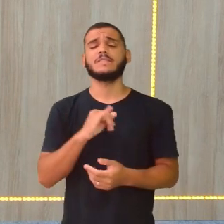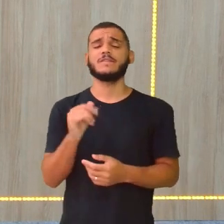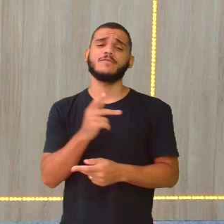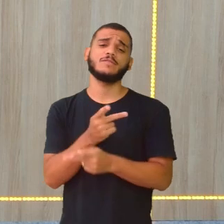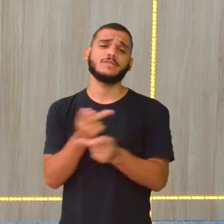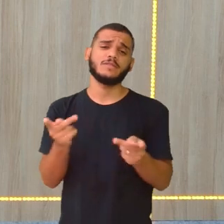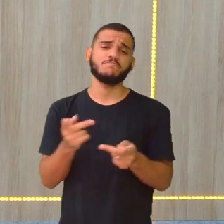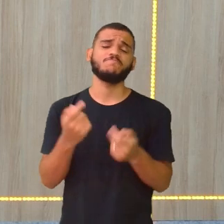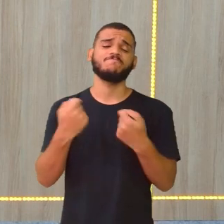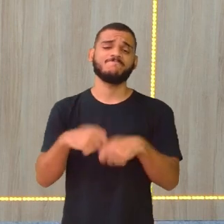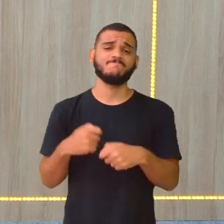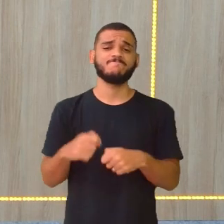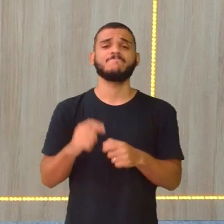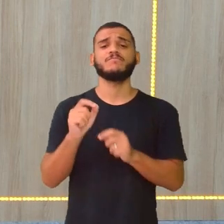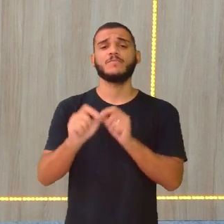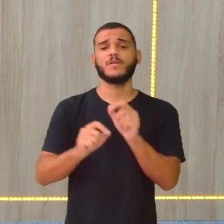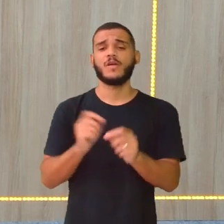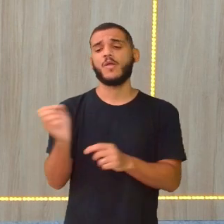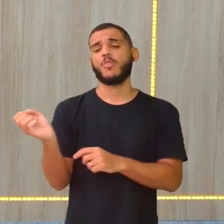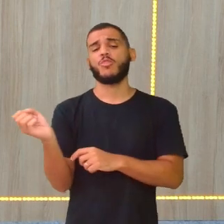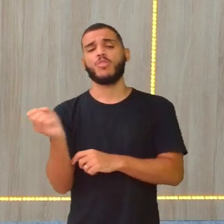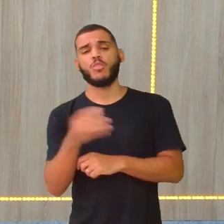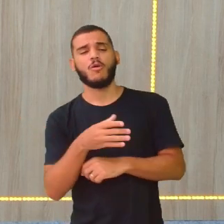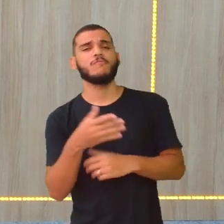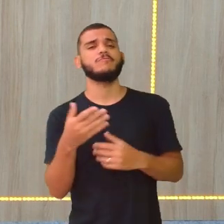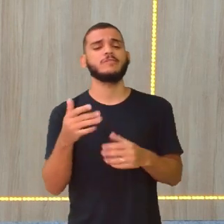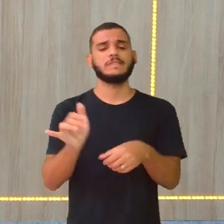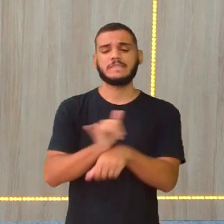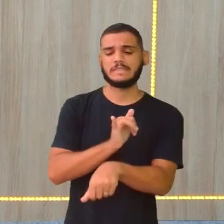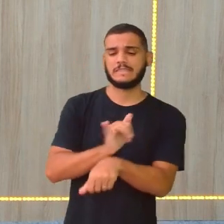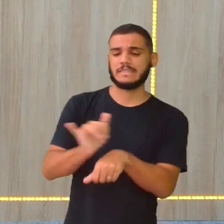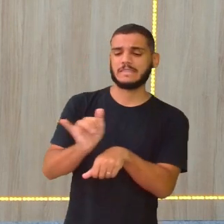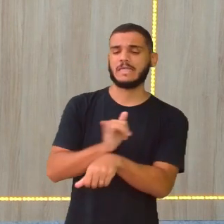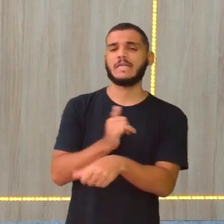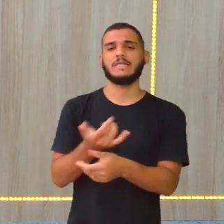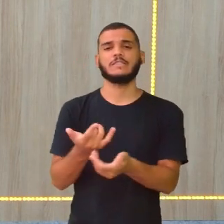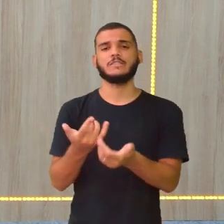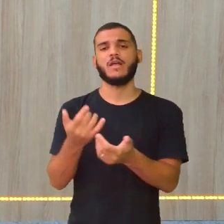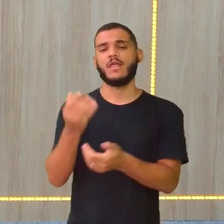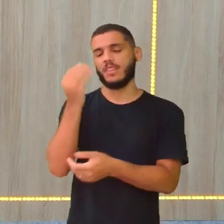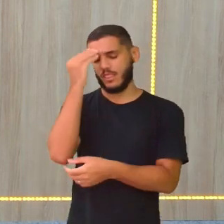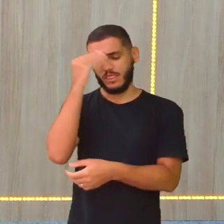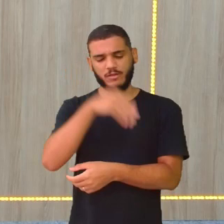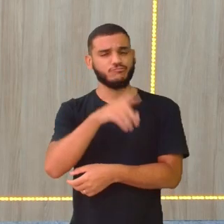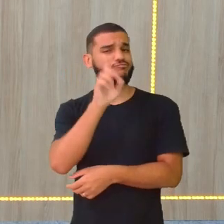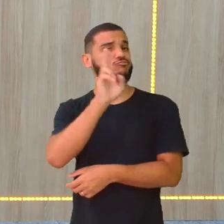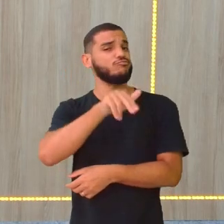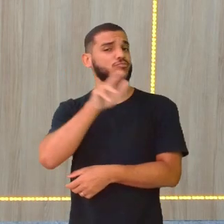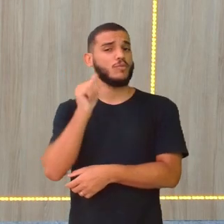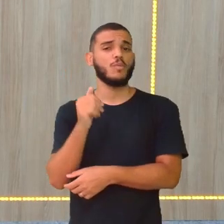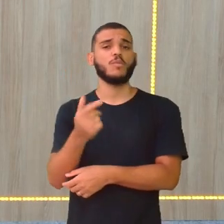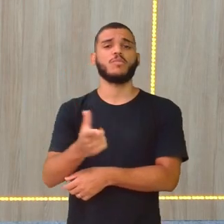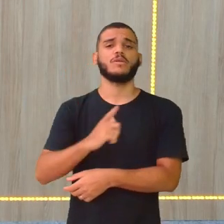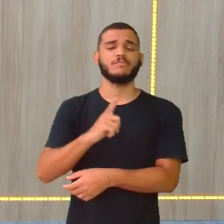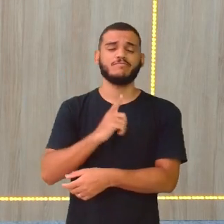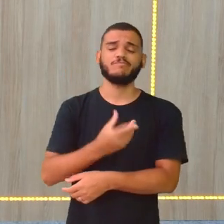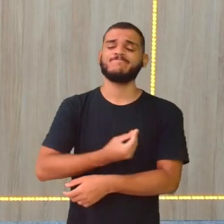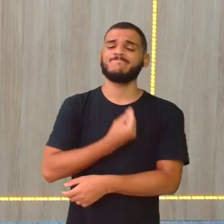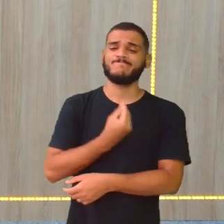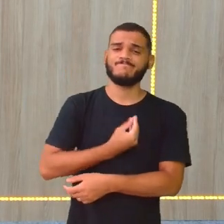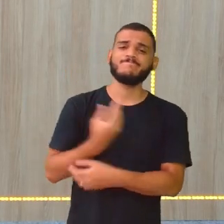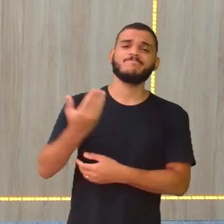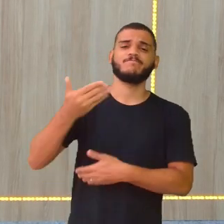esteja aí precisando de novos recomeços, não desanima, não é? Vivencie esse momento de alegria,